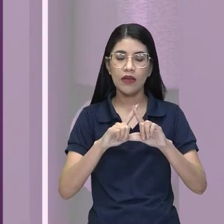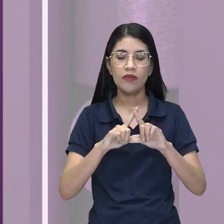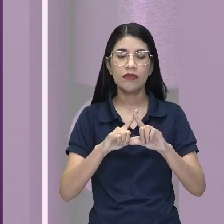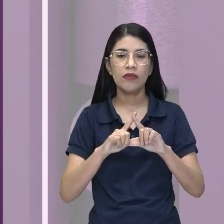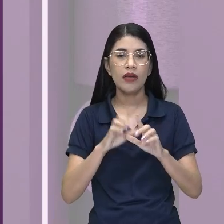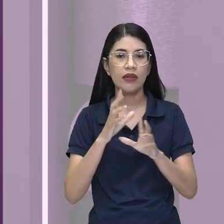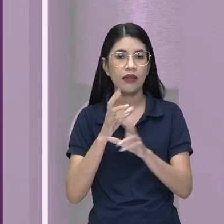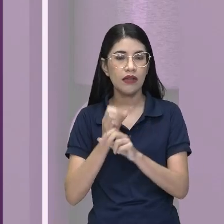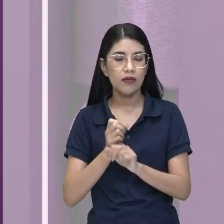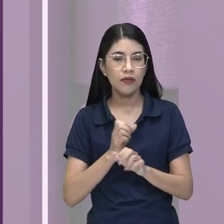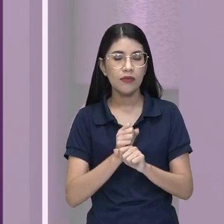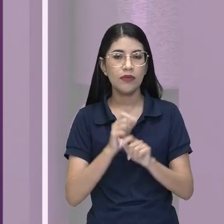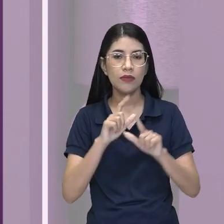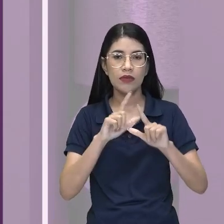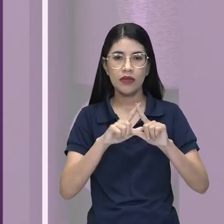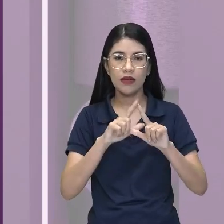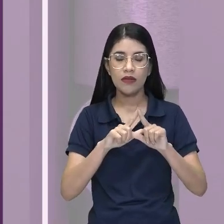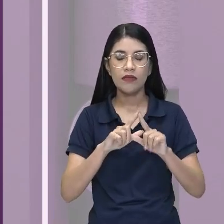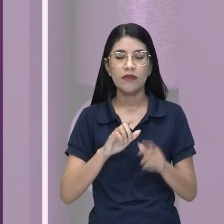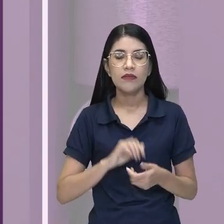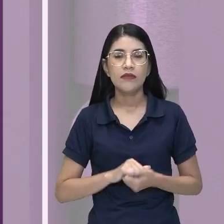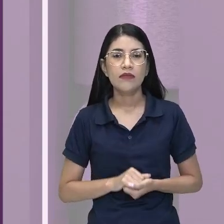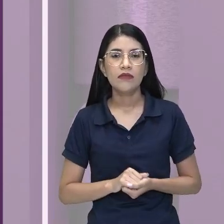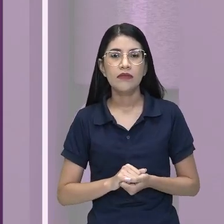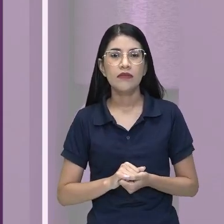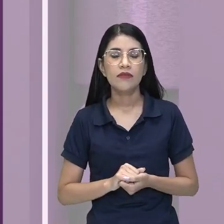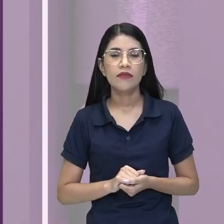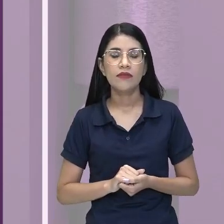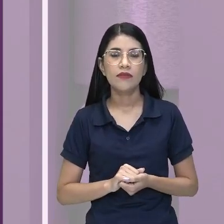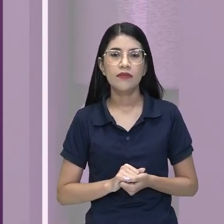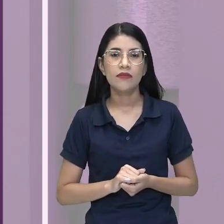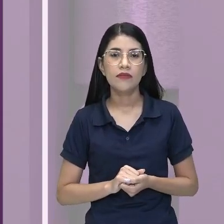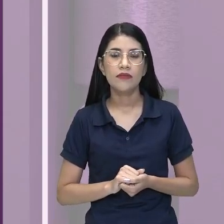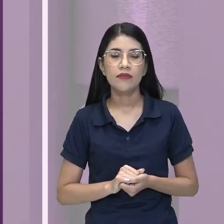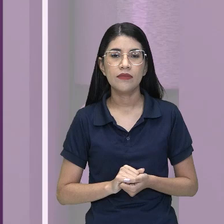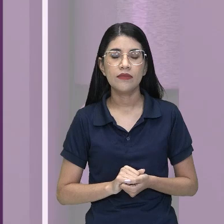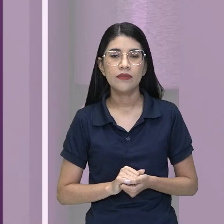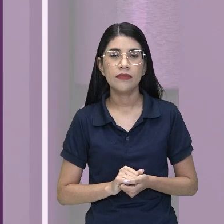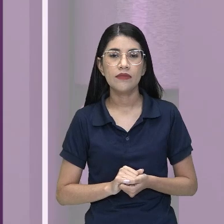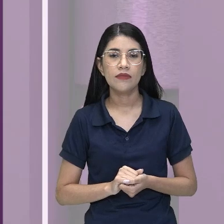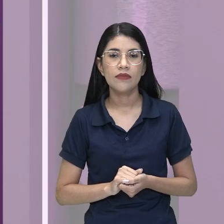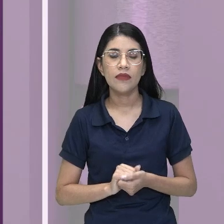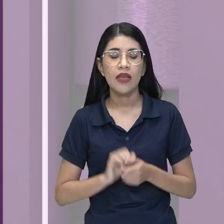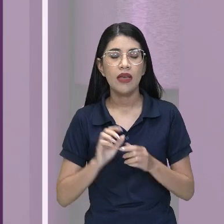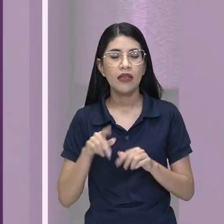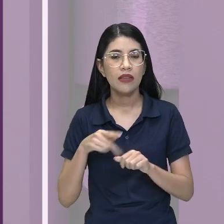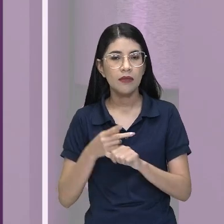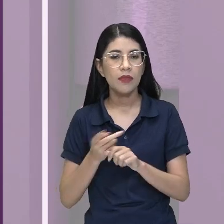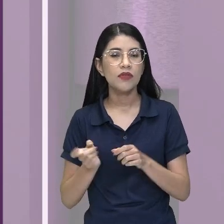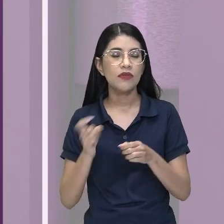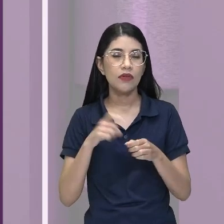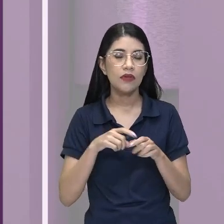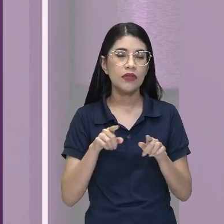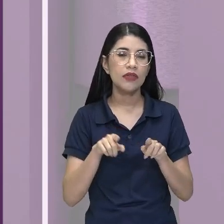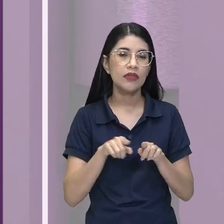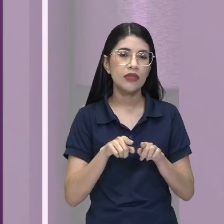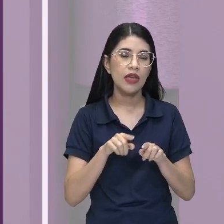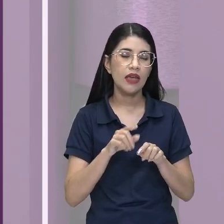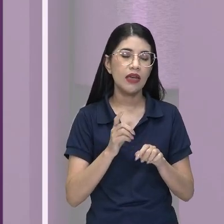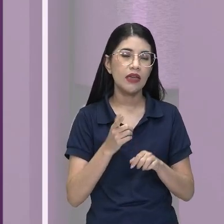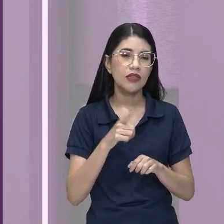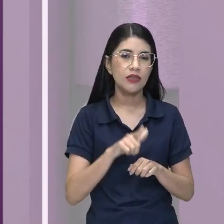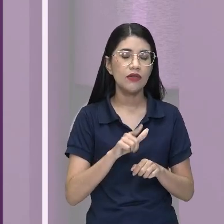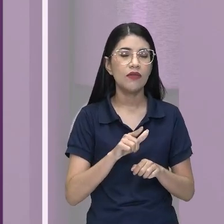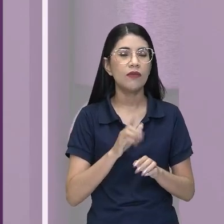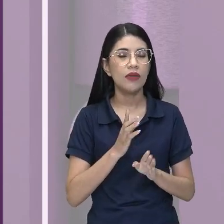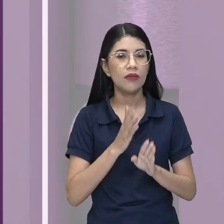delta. Viram que eu calculei de verde ali o delta? Então você encontra o valor de delta, que deu 8. Aí você volta novamente lá para encontrar o